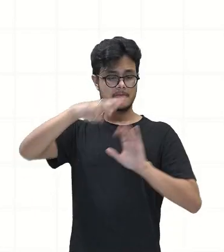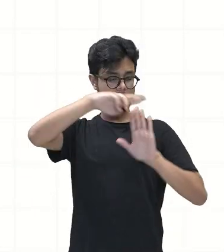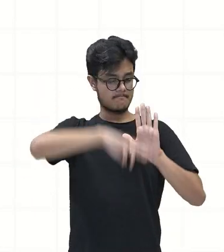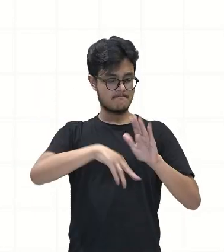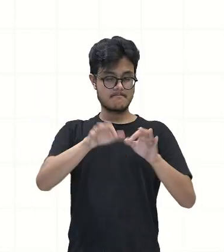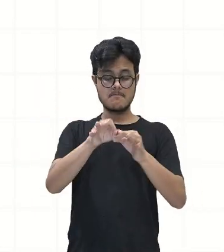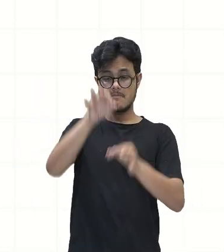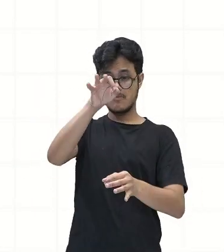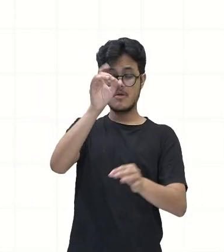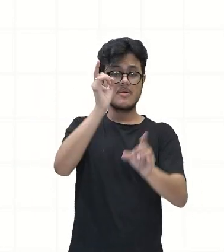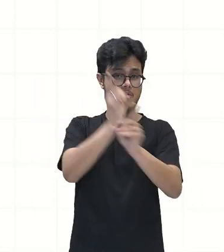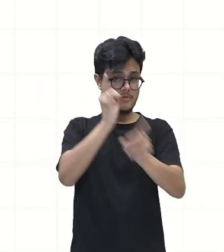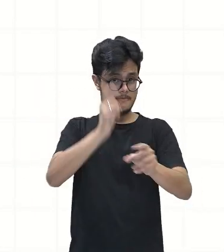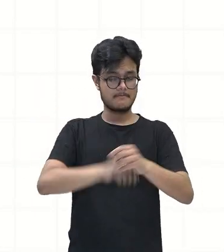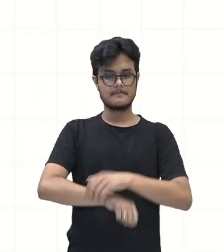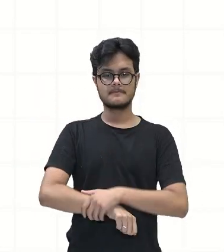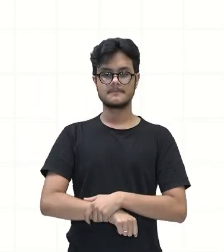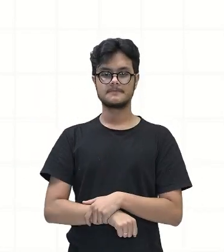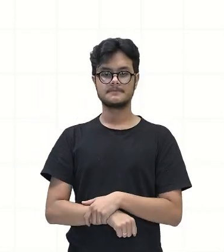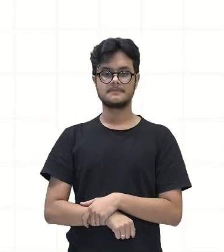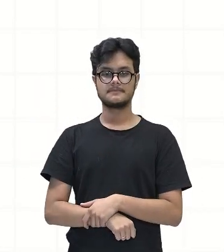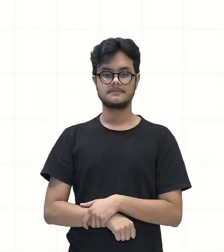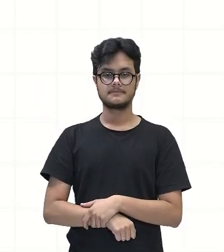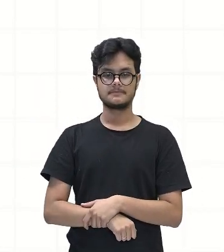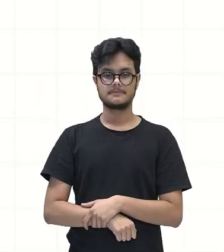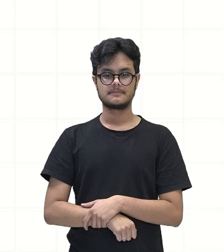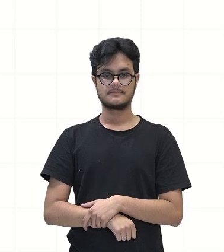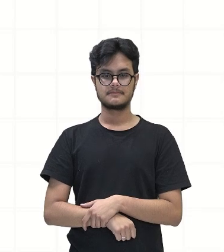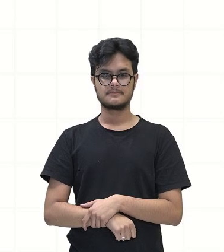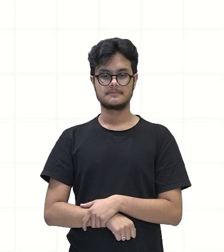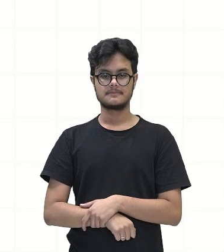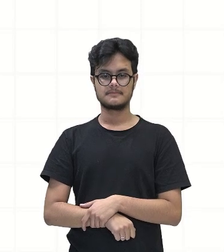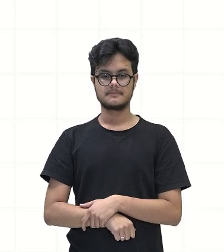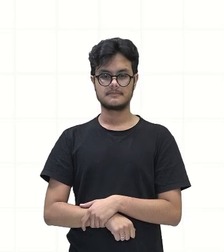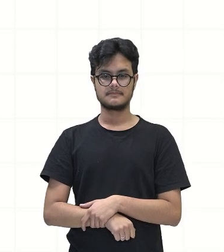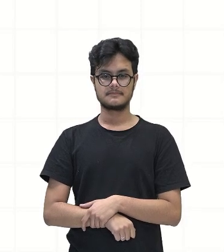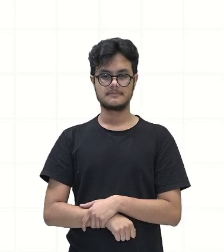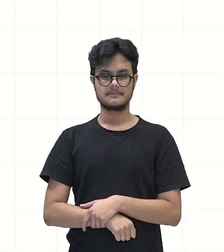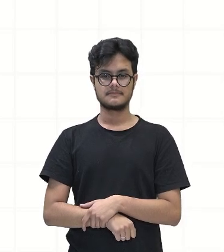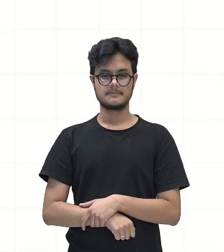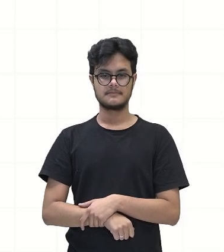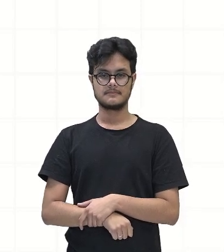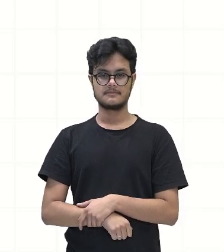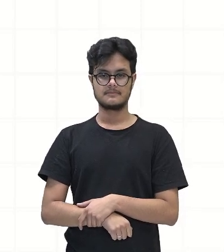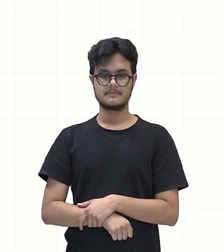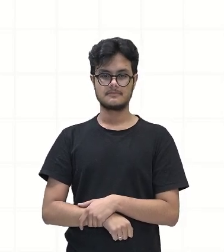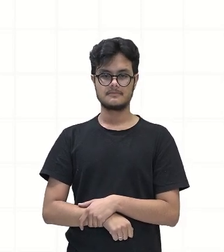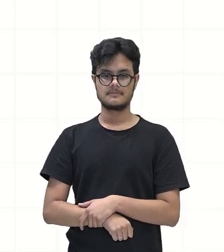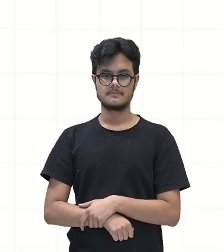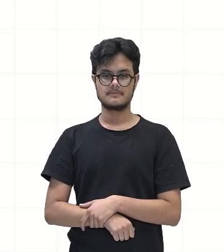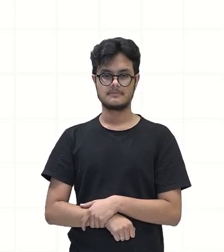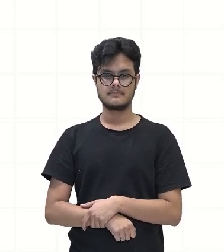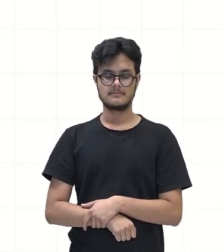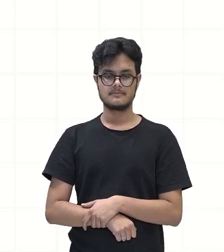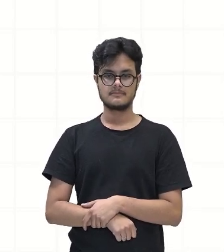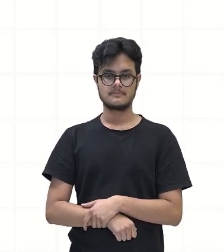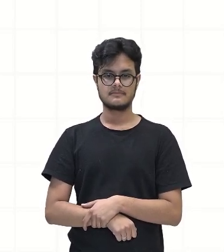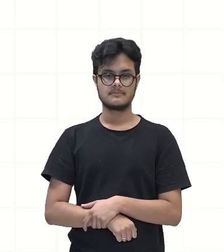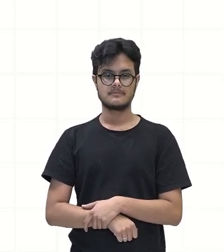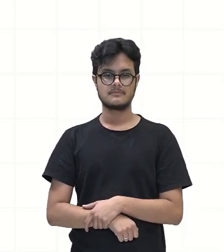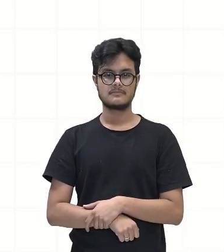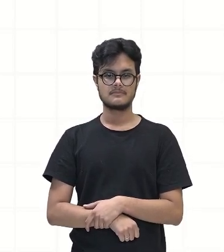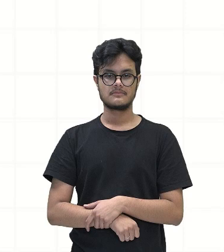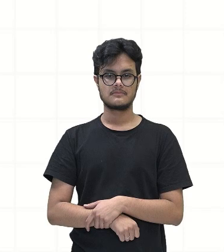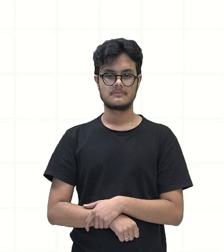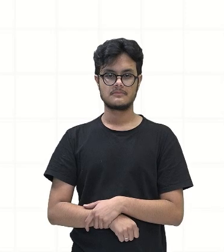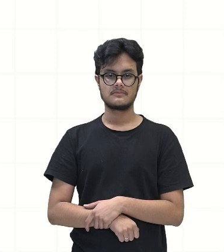com seu respectivo nomezinho de triângulo equilátero. Aí, fazendo todas as contas, né,